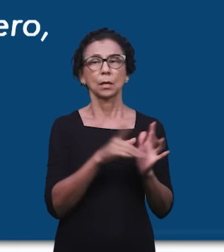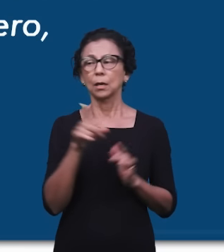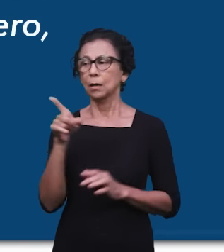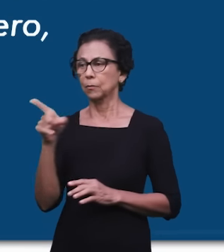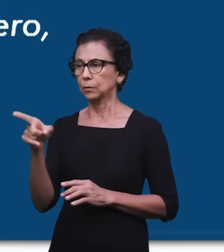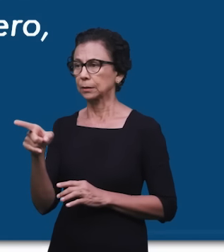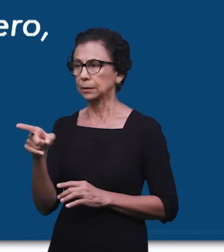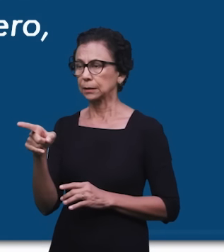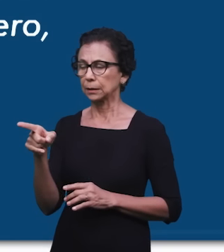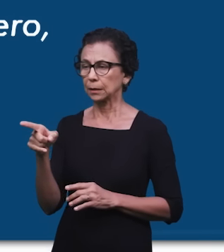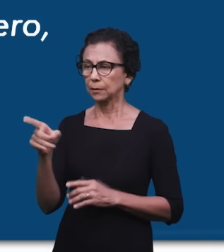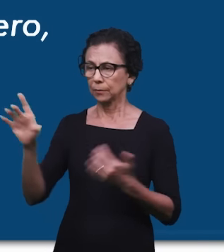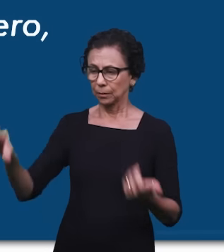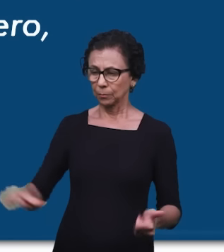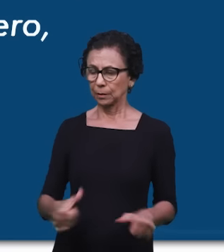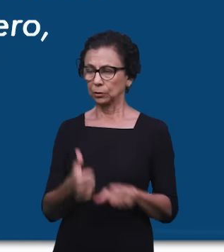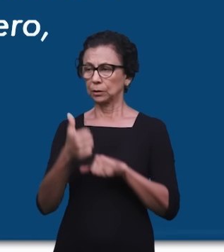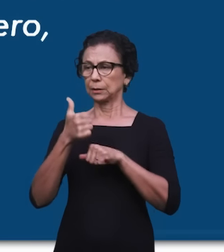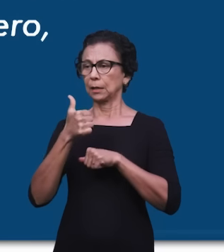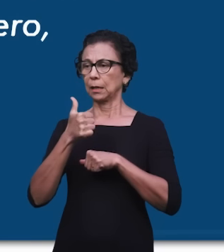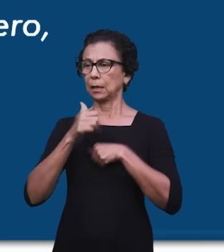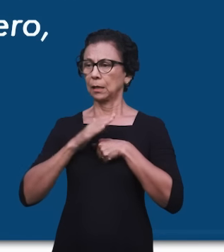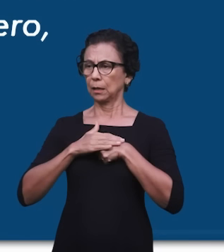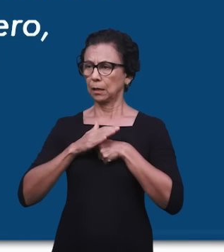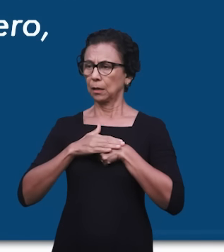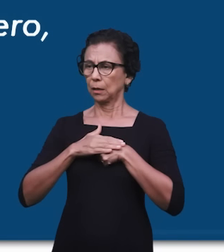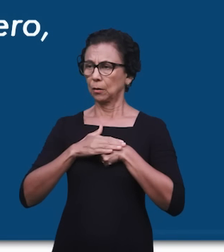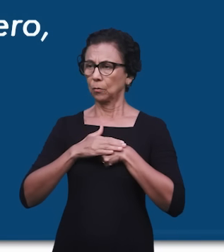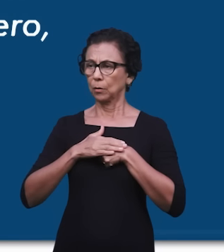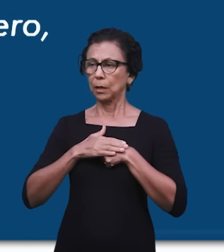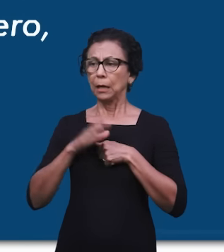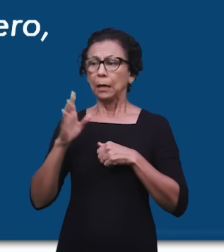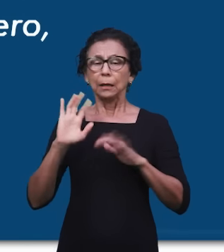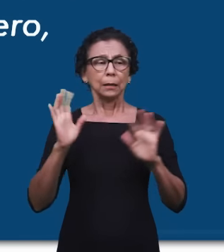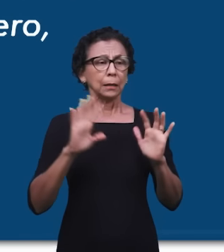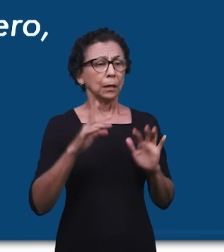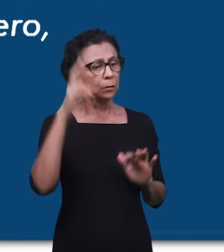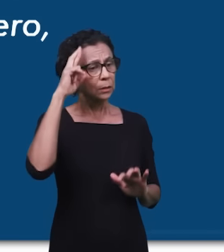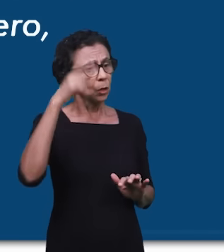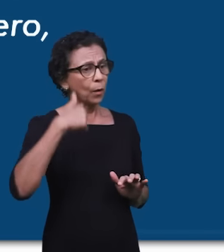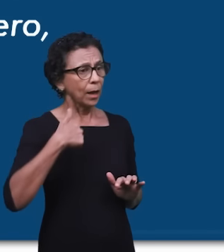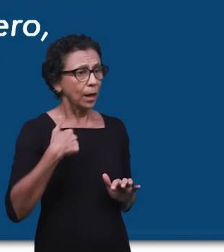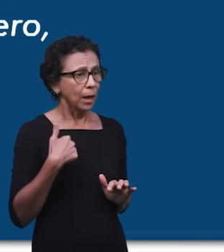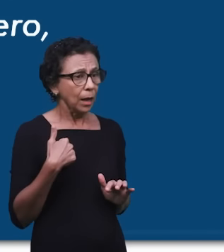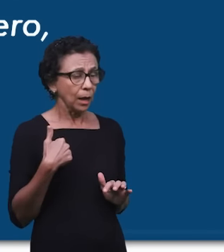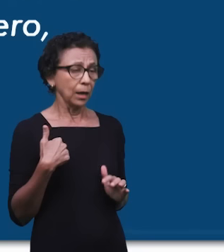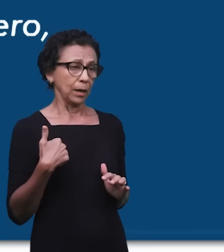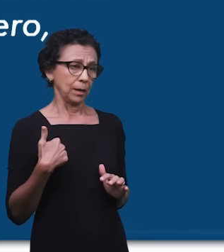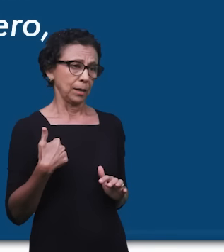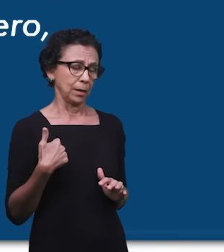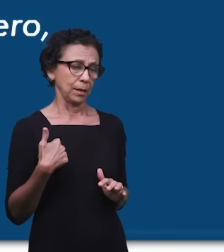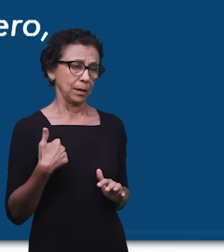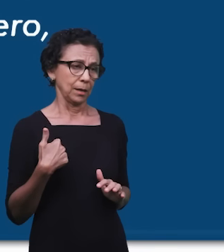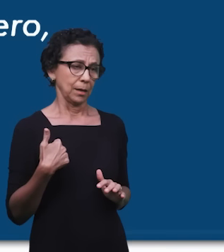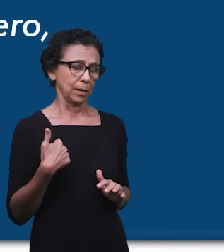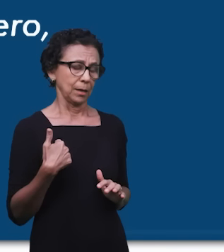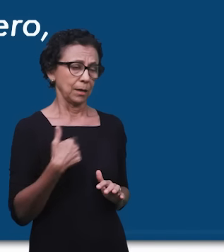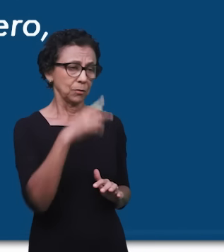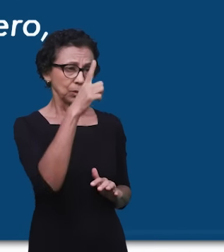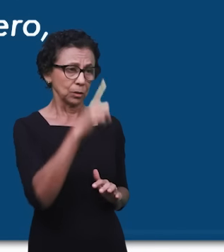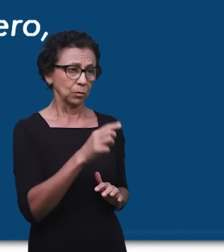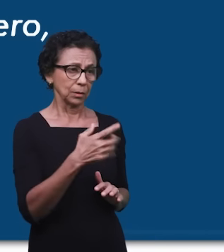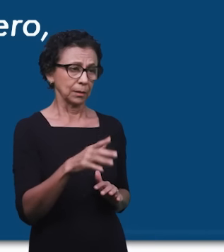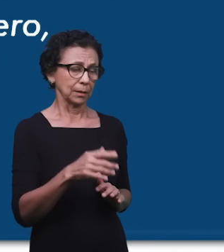agora, porque assim convém que se cumpra toda a justiça, ou seja, toda a palavra, tudo aquilo que estava descrito acerca dele. Quando